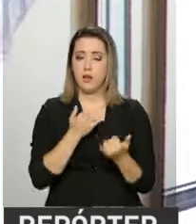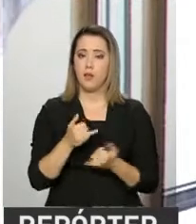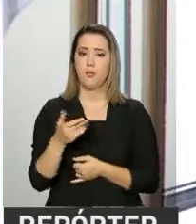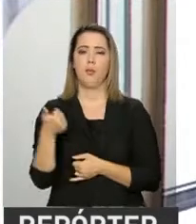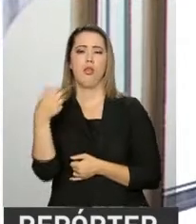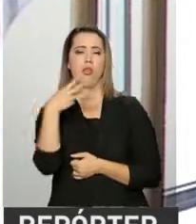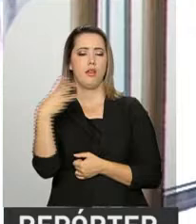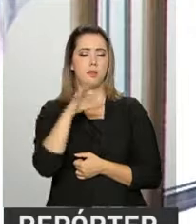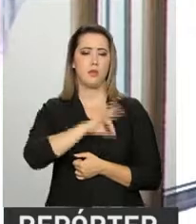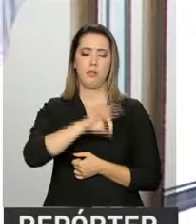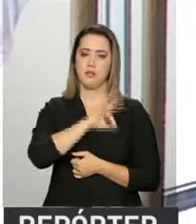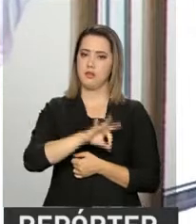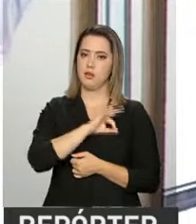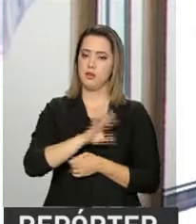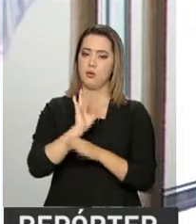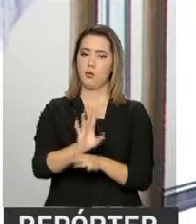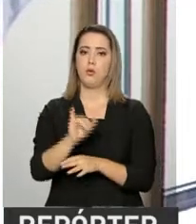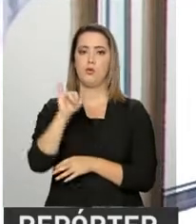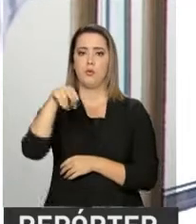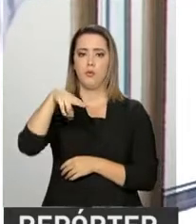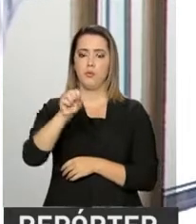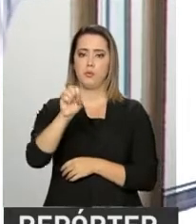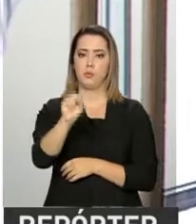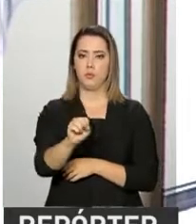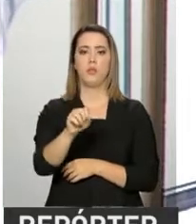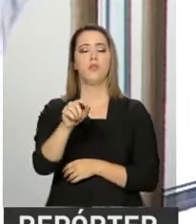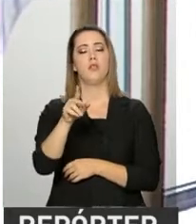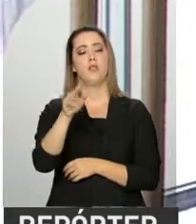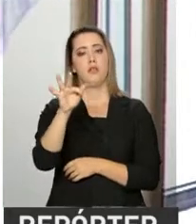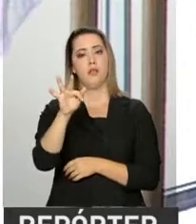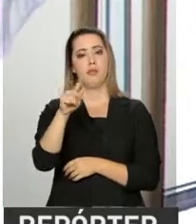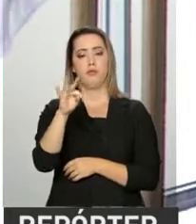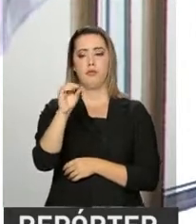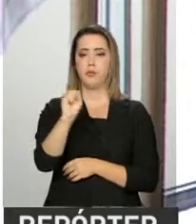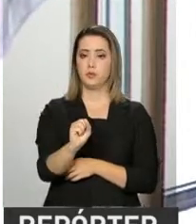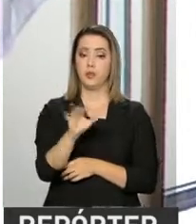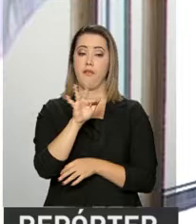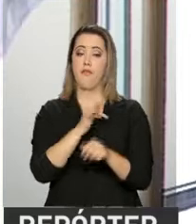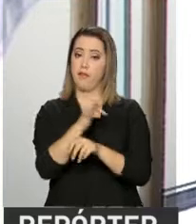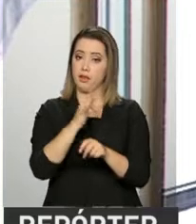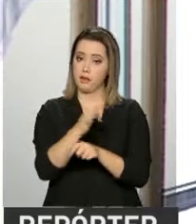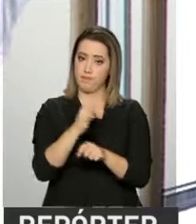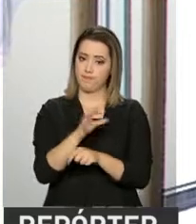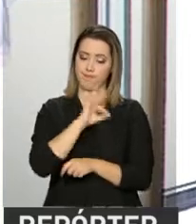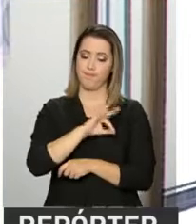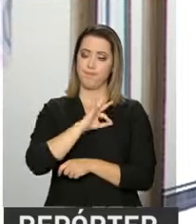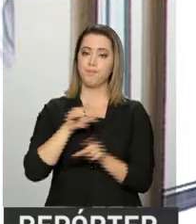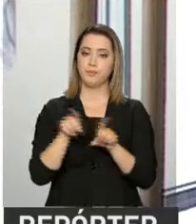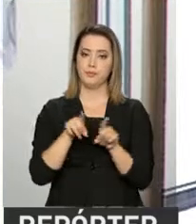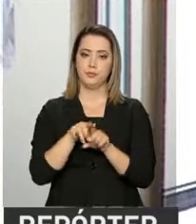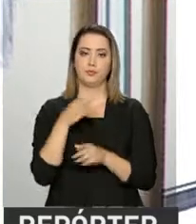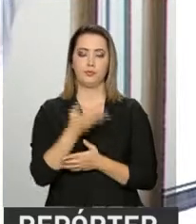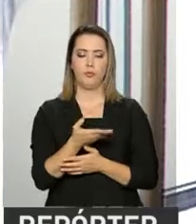contribuições ao FGTS e ao INSS e férias remuneradas. Nesta terça-feira pela manhã, no lançamento do Plano Safra